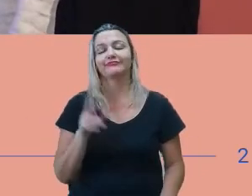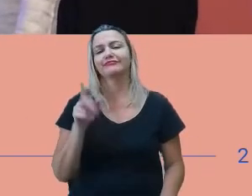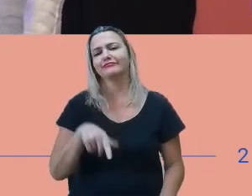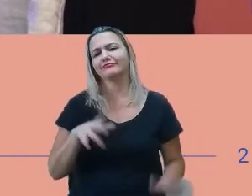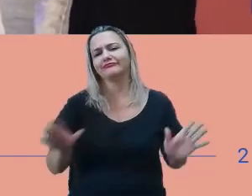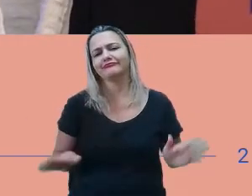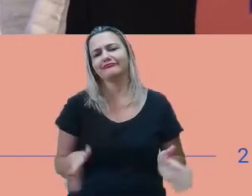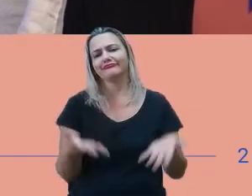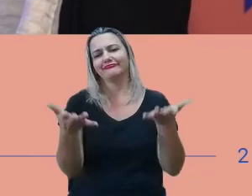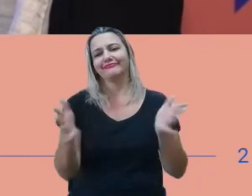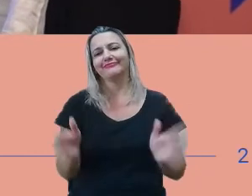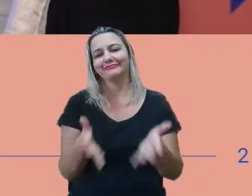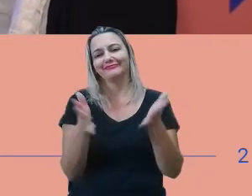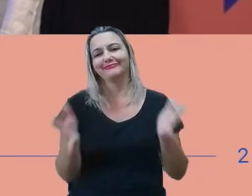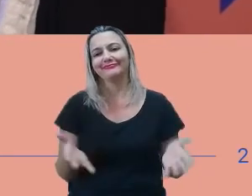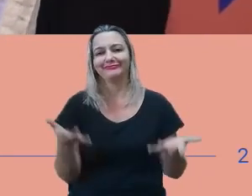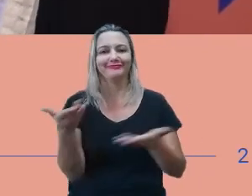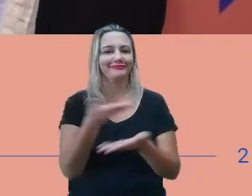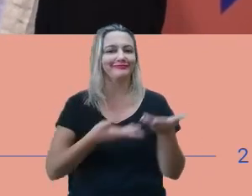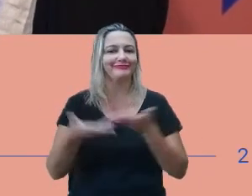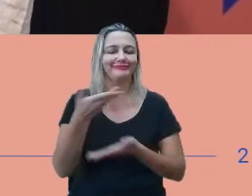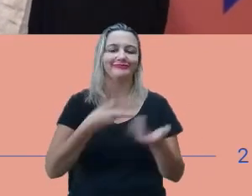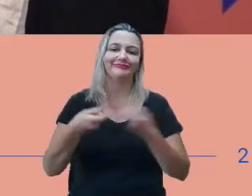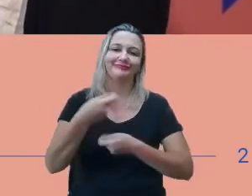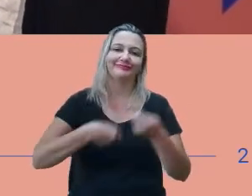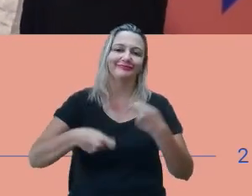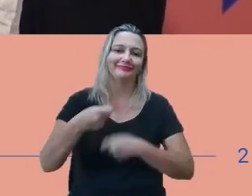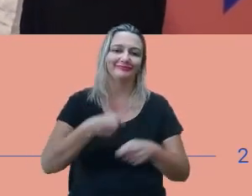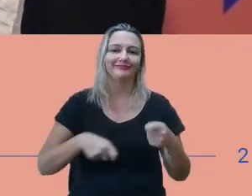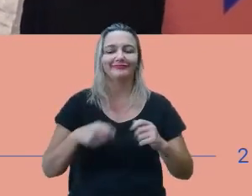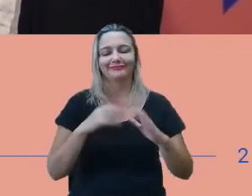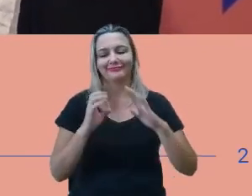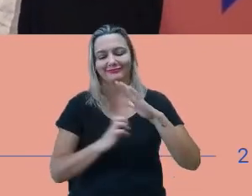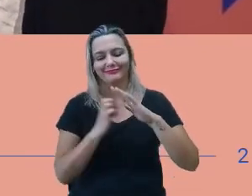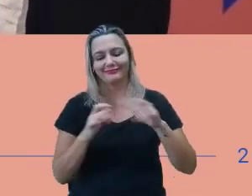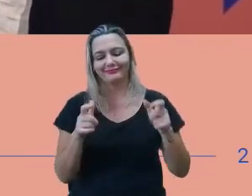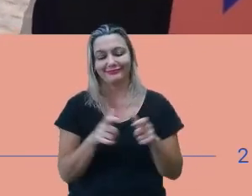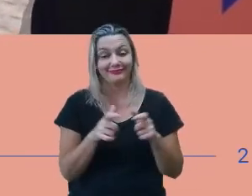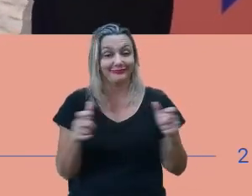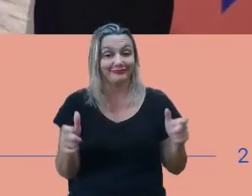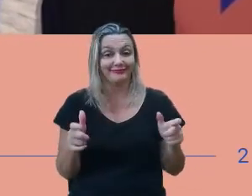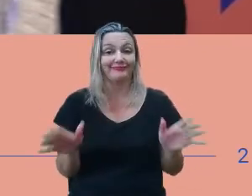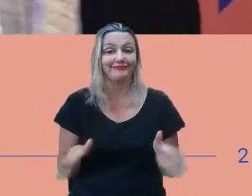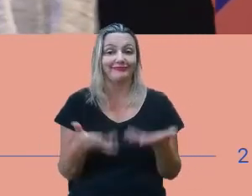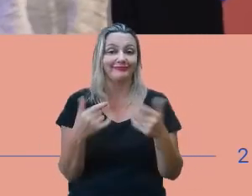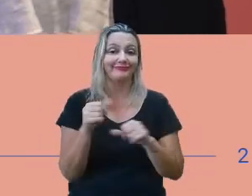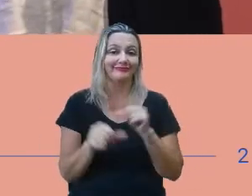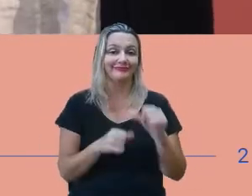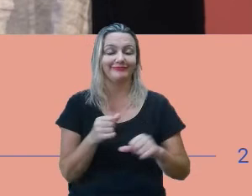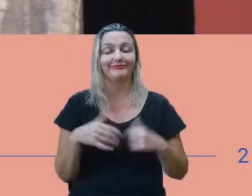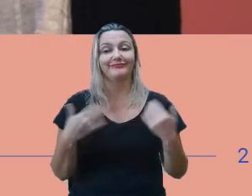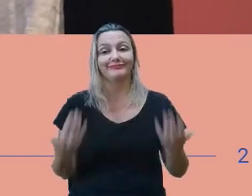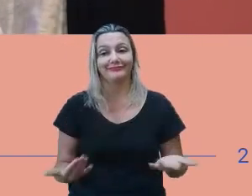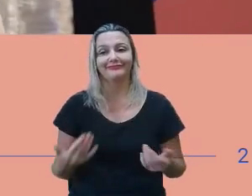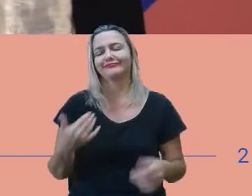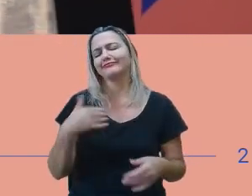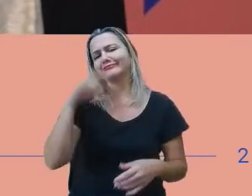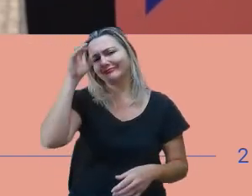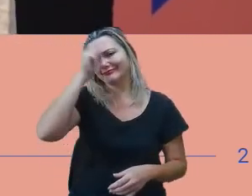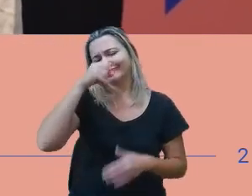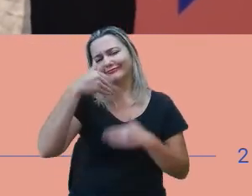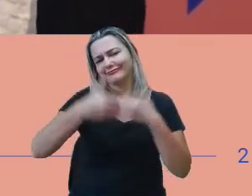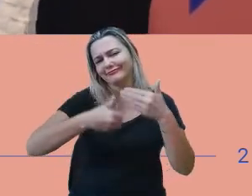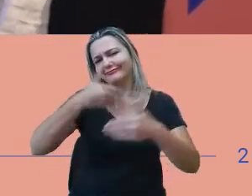essas relações comerciais e colocando pequenas e médias como agente de transformação então a gente foi aprendendo a olhar